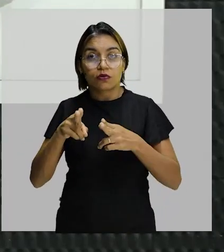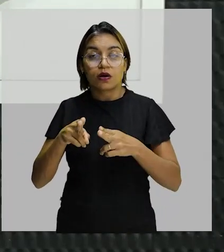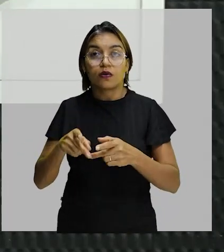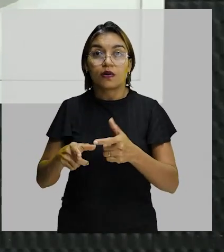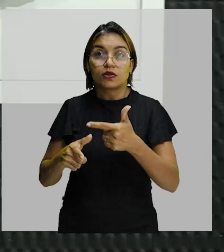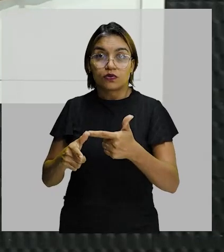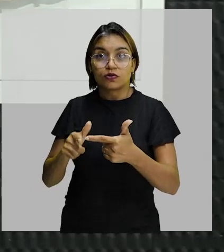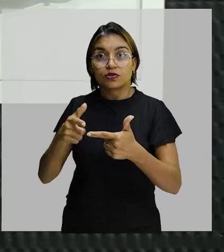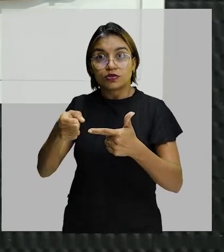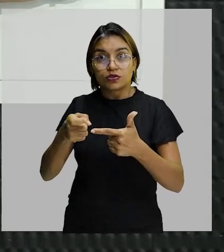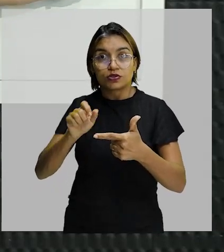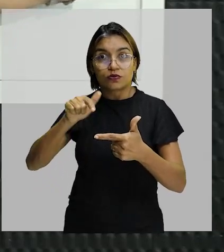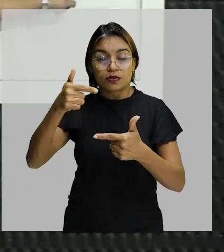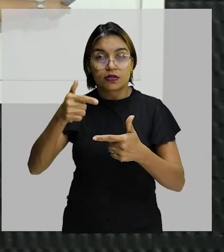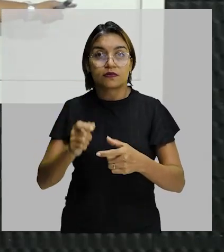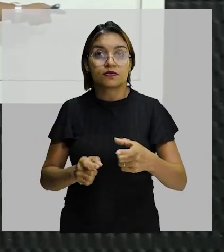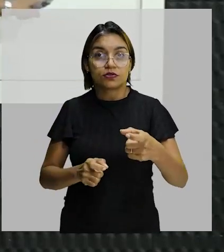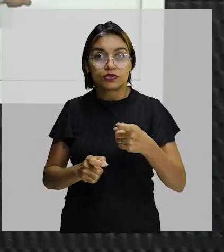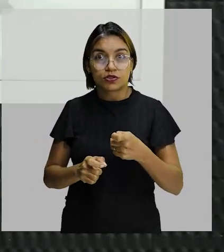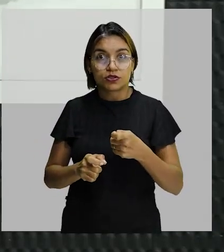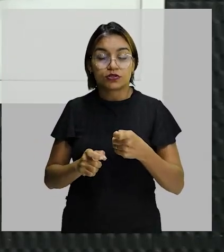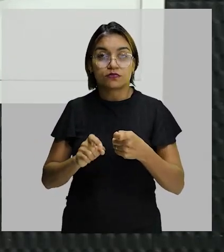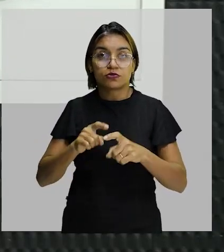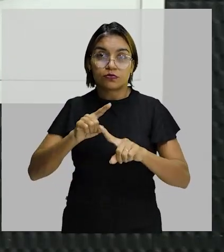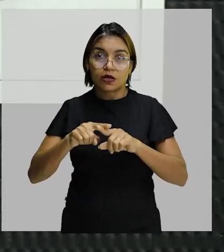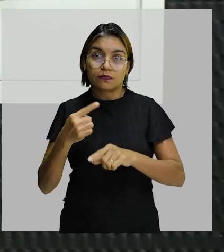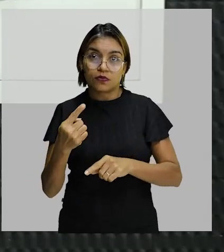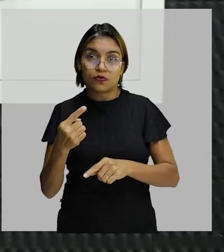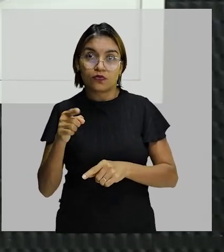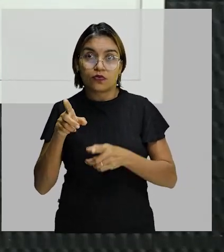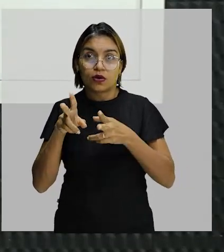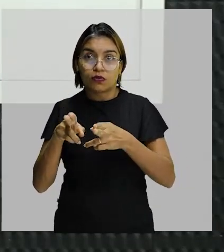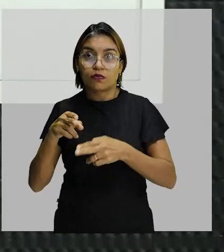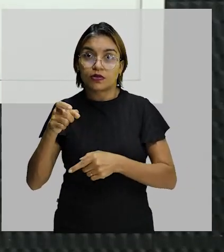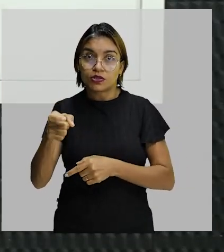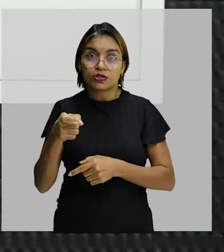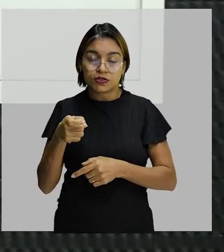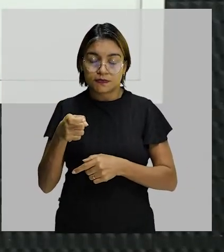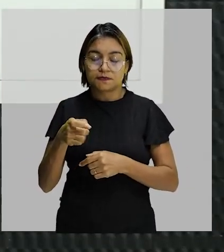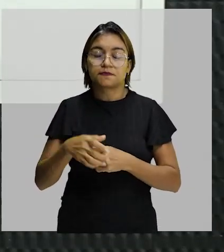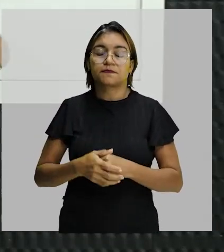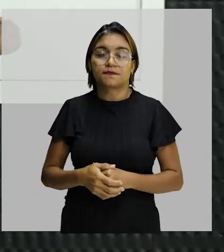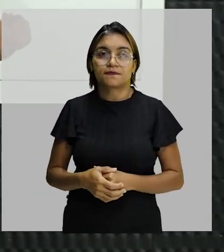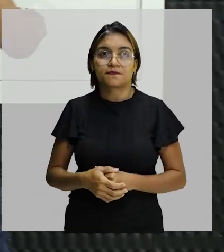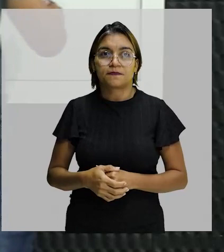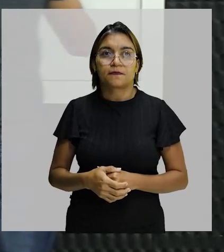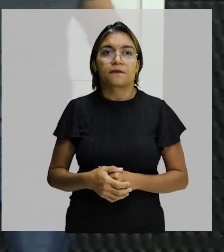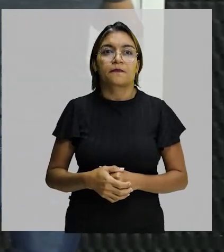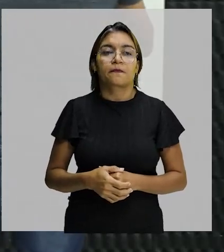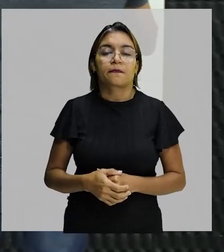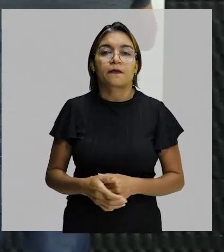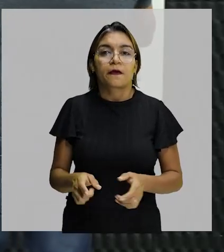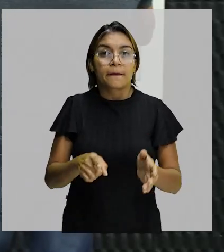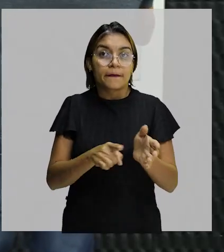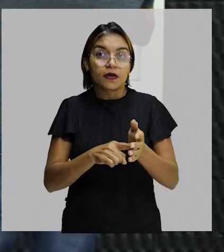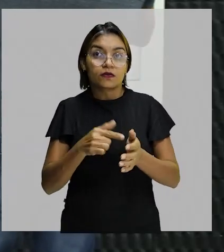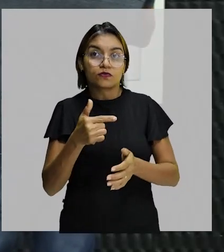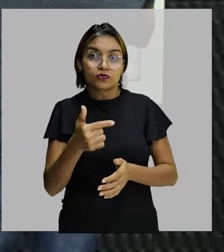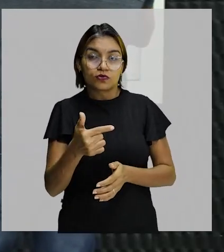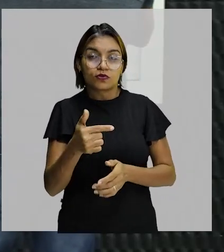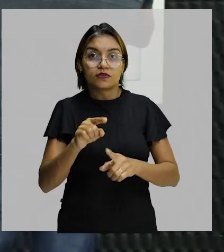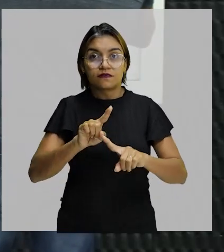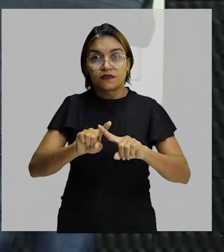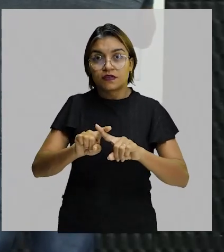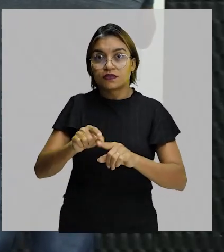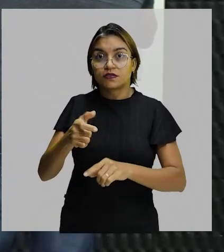quadrado. X multiplicado por 1 dá x. Agora é a vez desse elemento aqui. Menos 2 vezes x ao quadrado